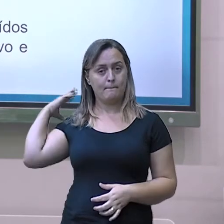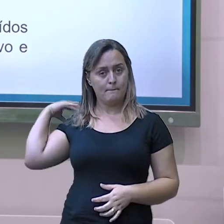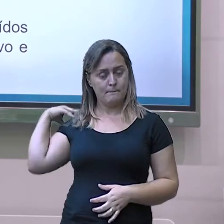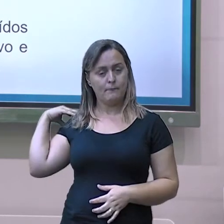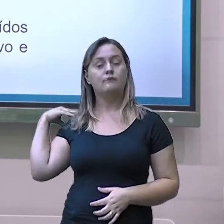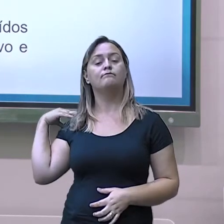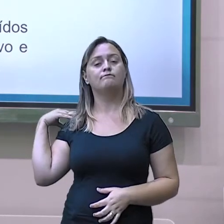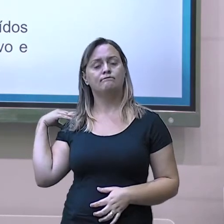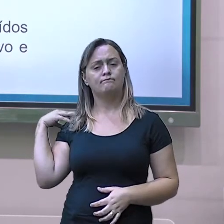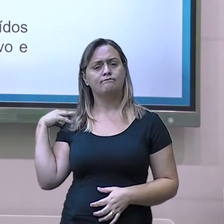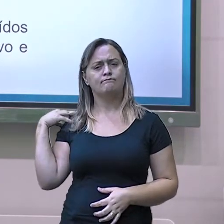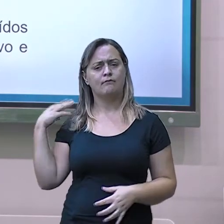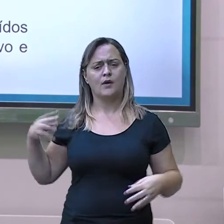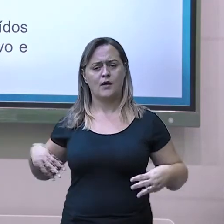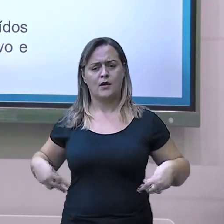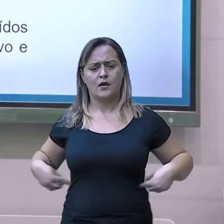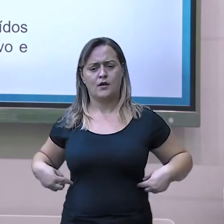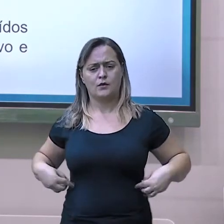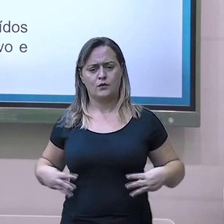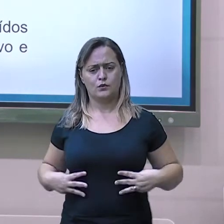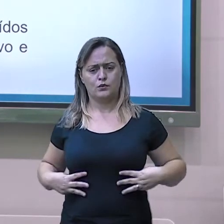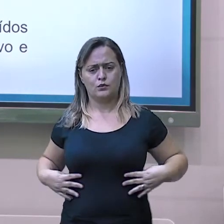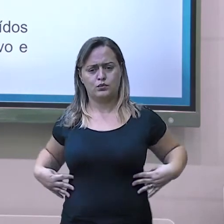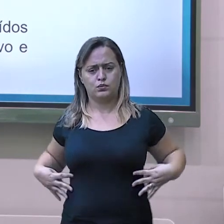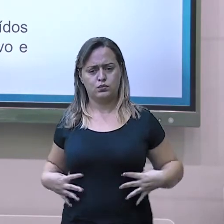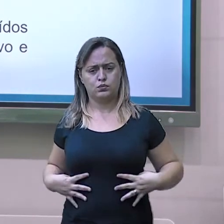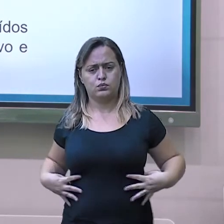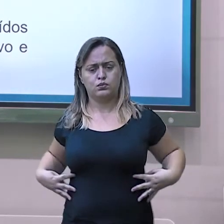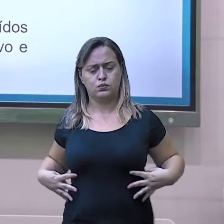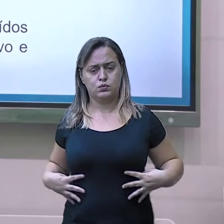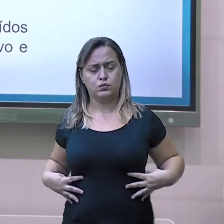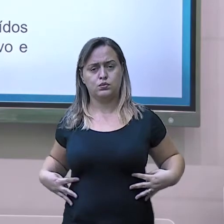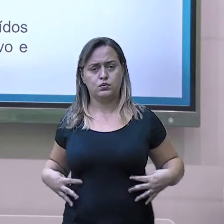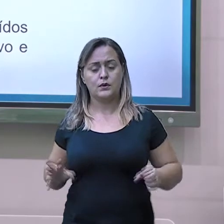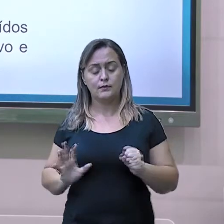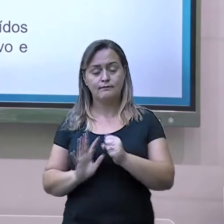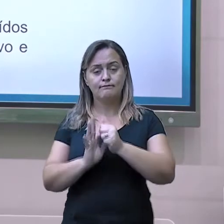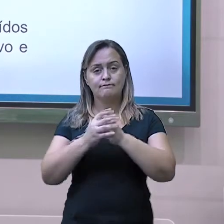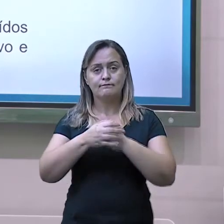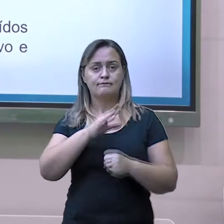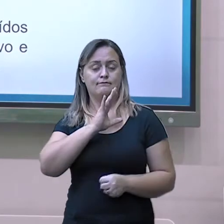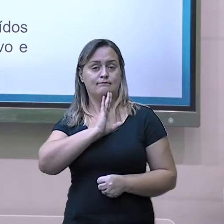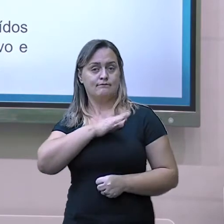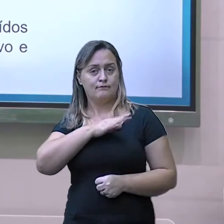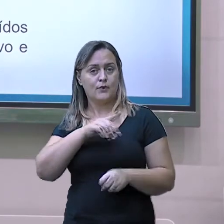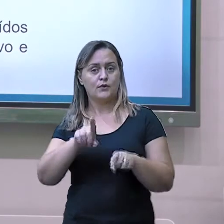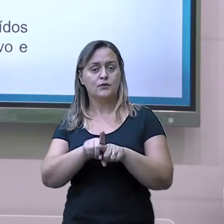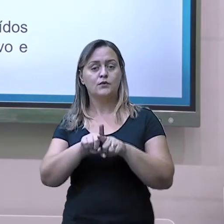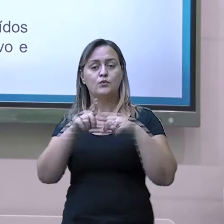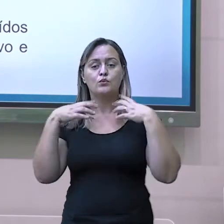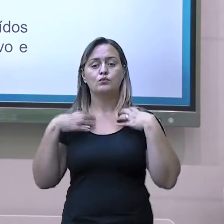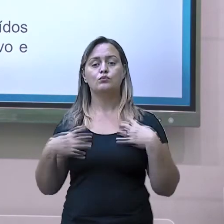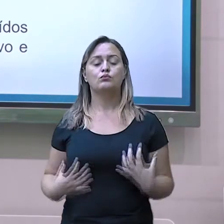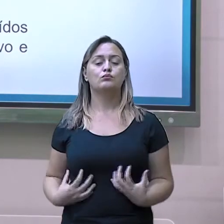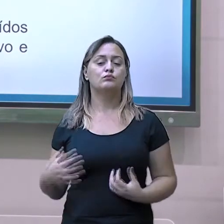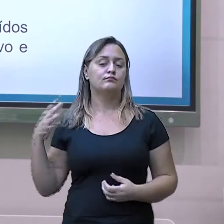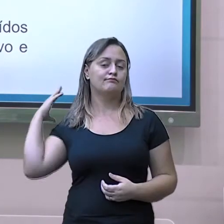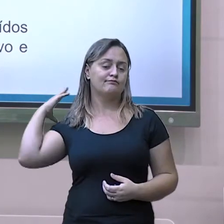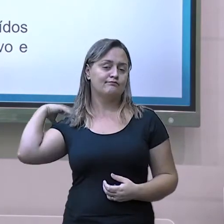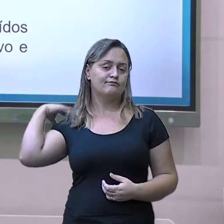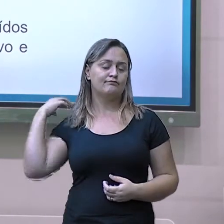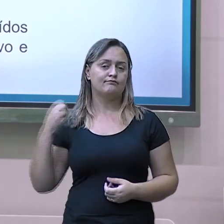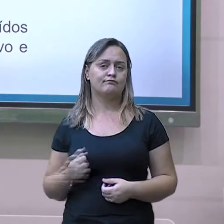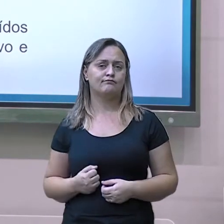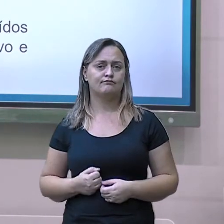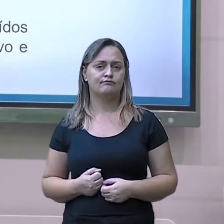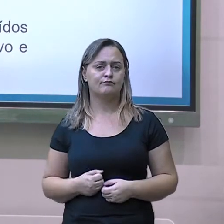nesta região, protegem o nosso coração e os nossos pulmões. Tanto é que se a gente pega, faça